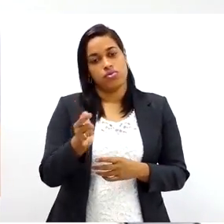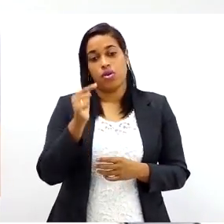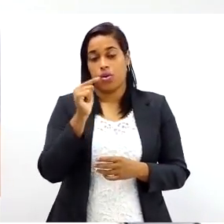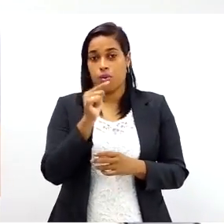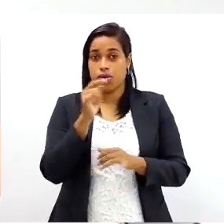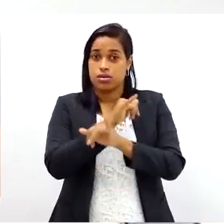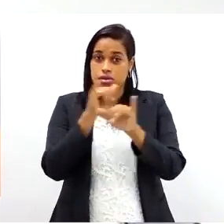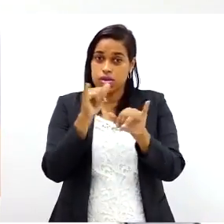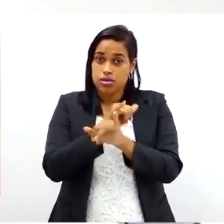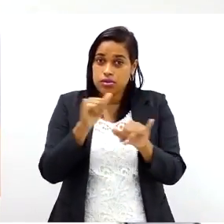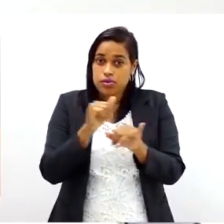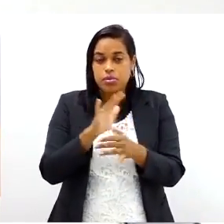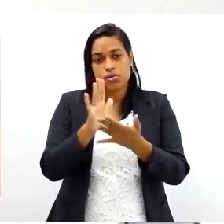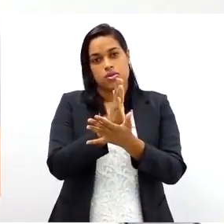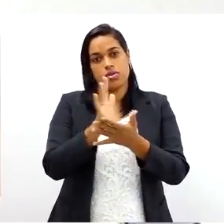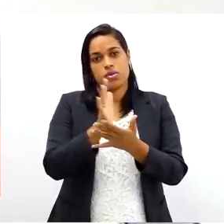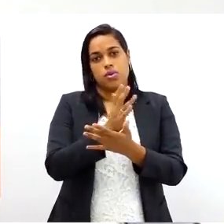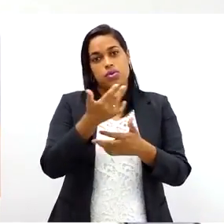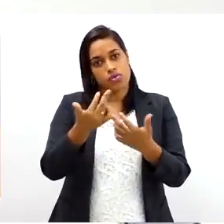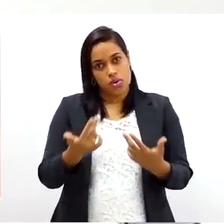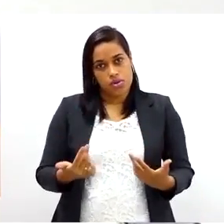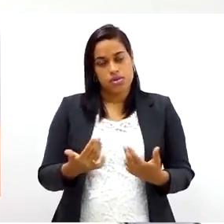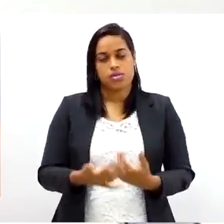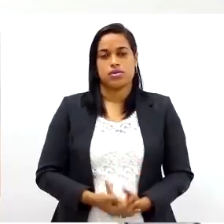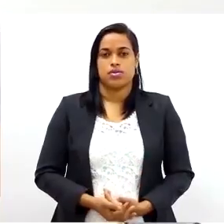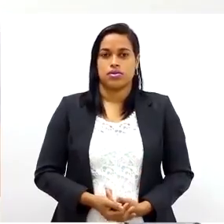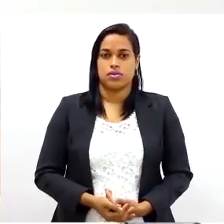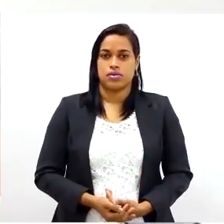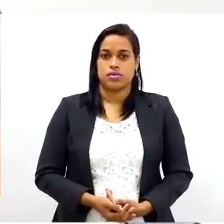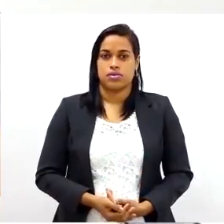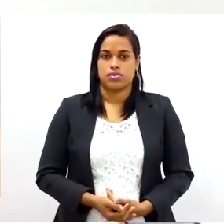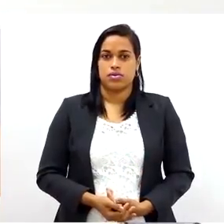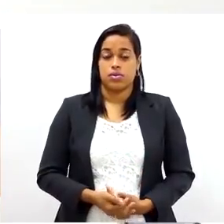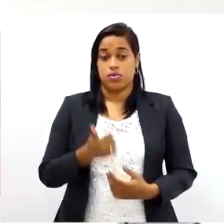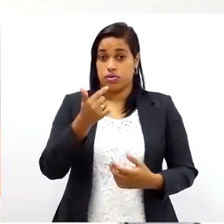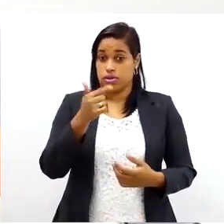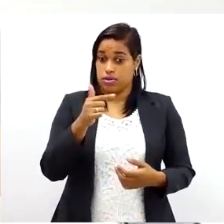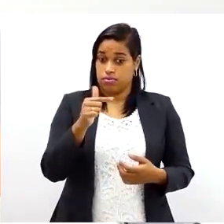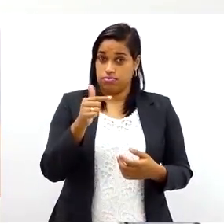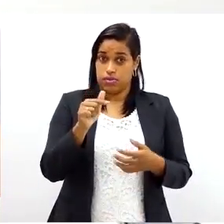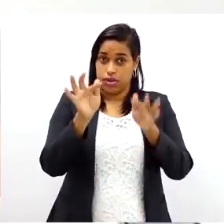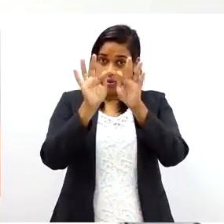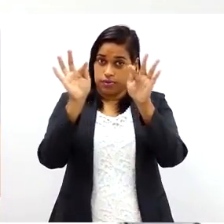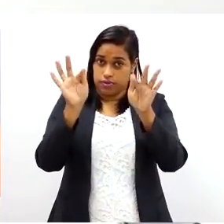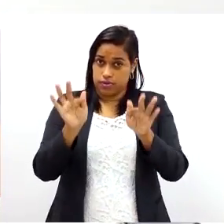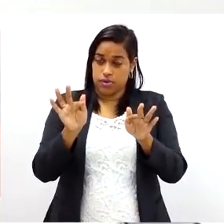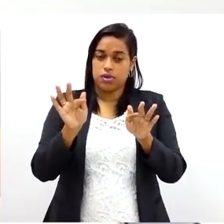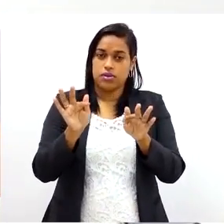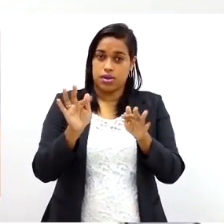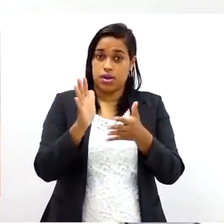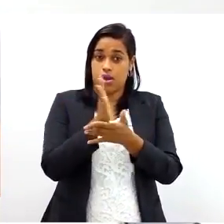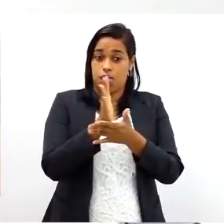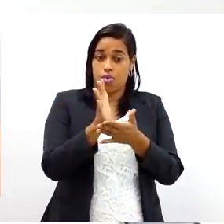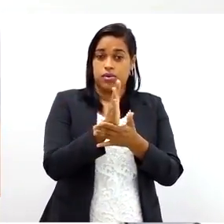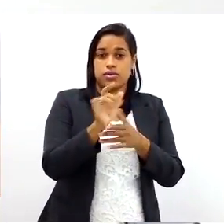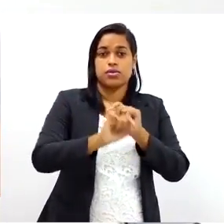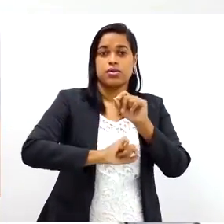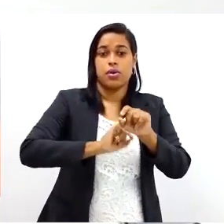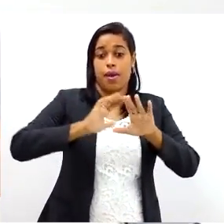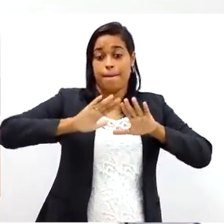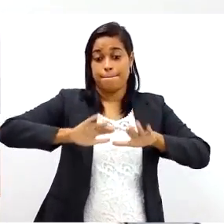esses requisitos, já com essas funcionalidades. Os requisitos não funcionais são requisitos relacionados à